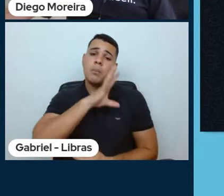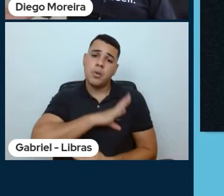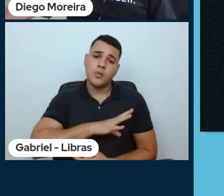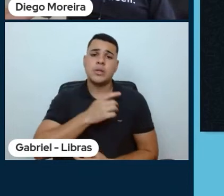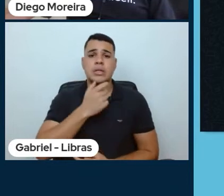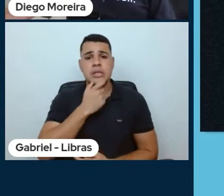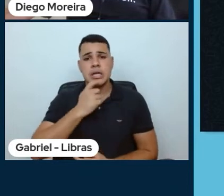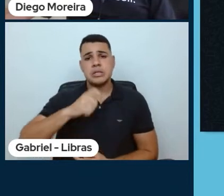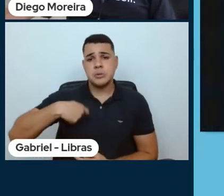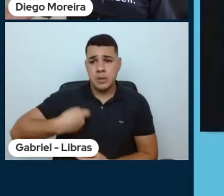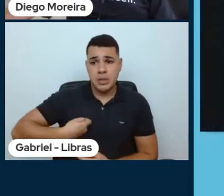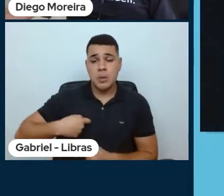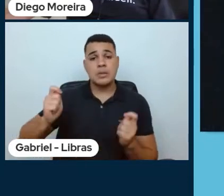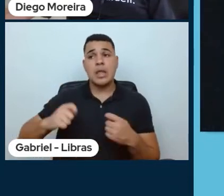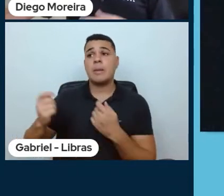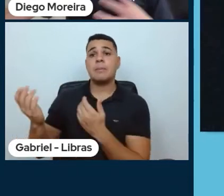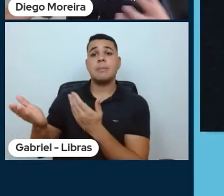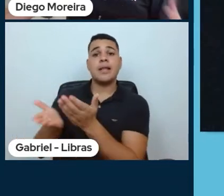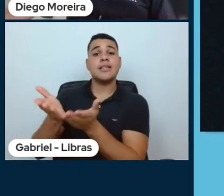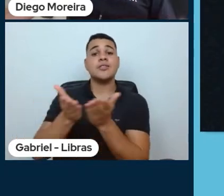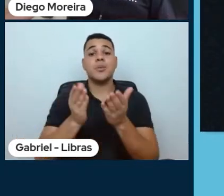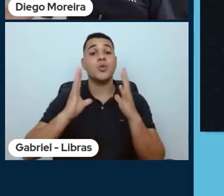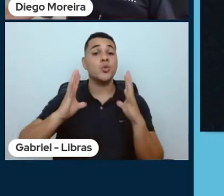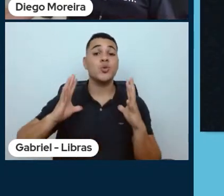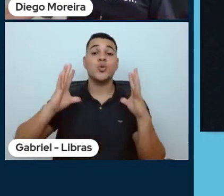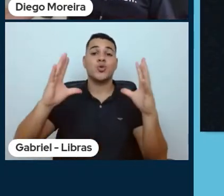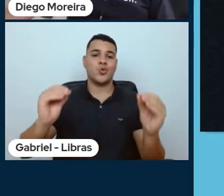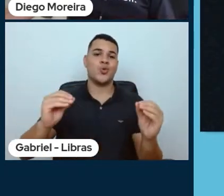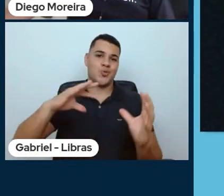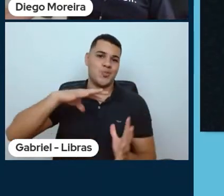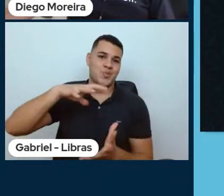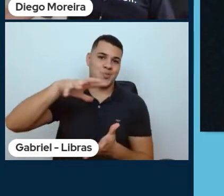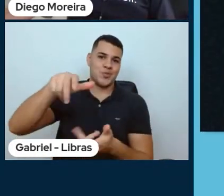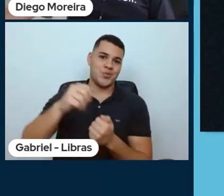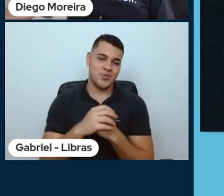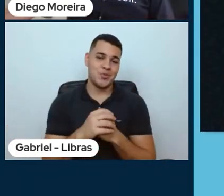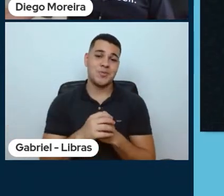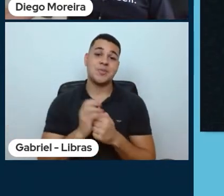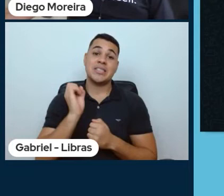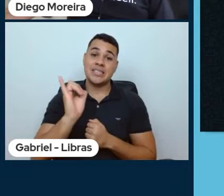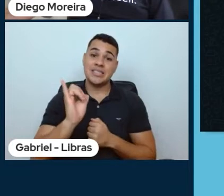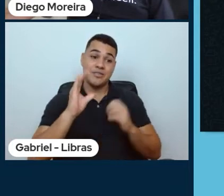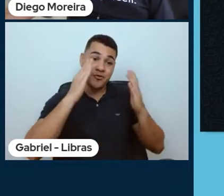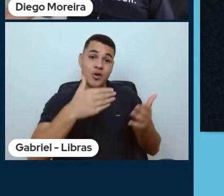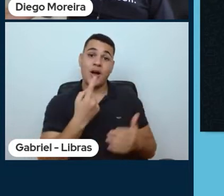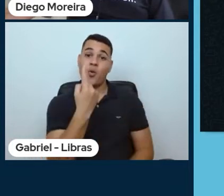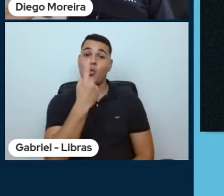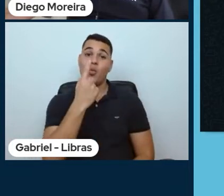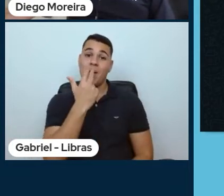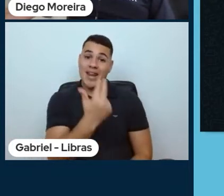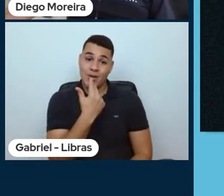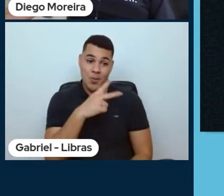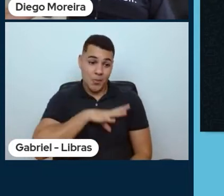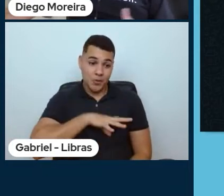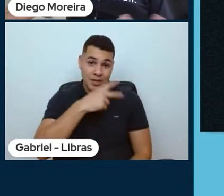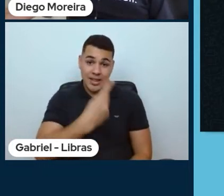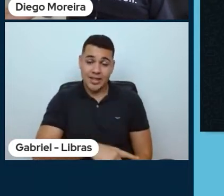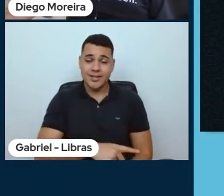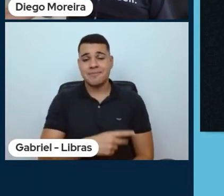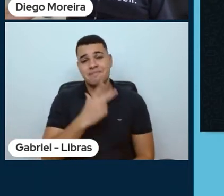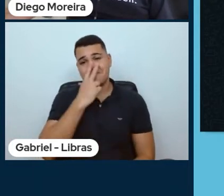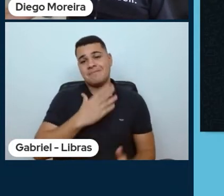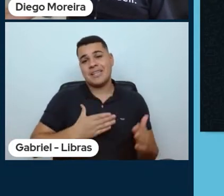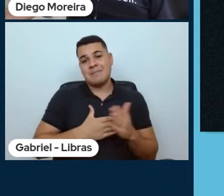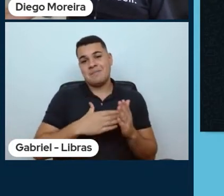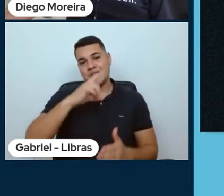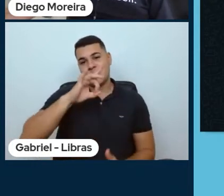ou espanhol, a gente limita muito, né, essa abordagem com o cliente, tá. E aqui do lado eu coloquei até um